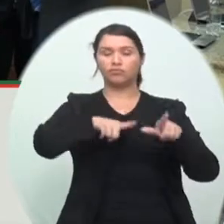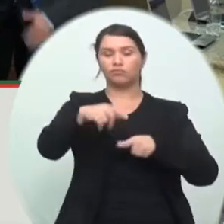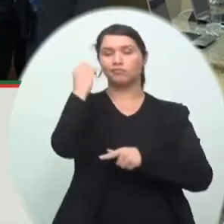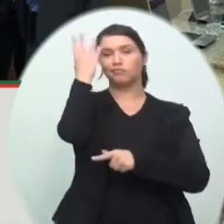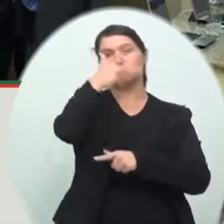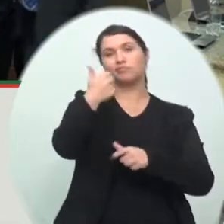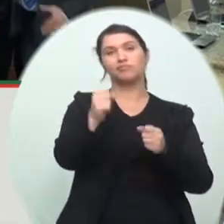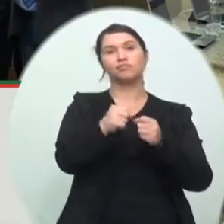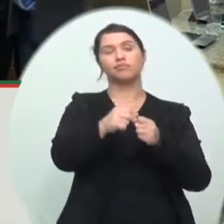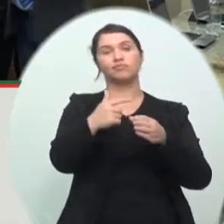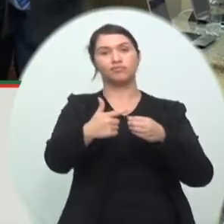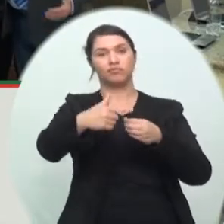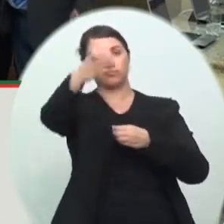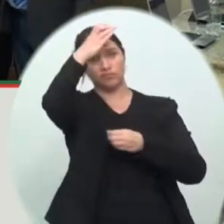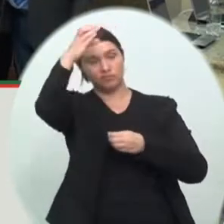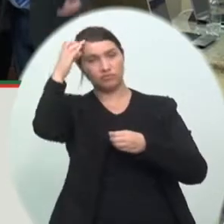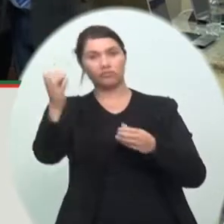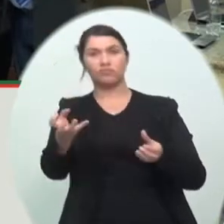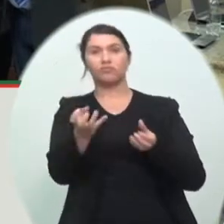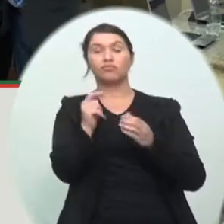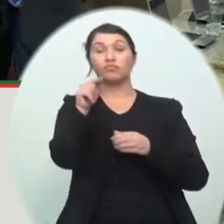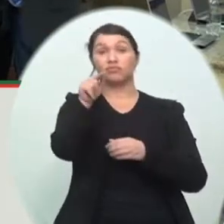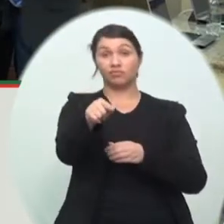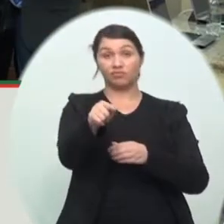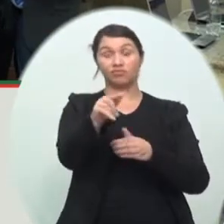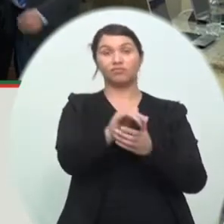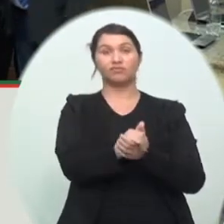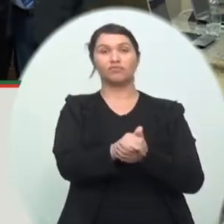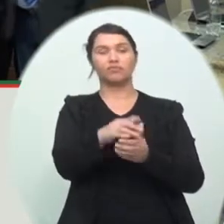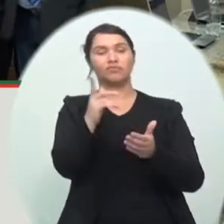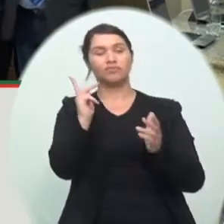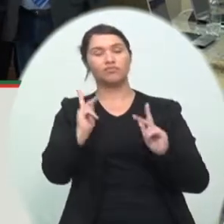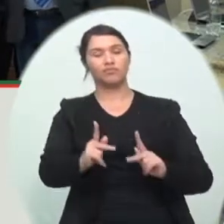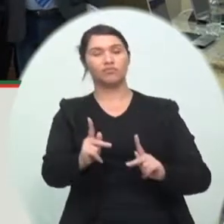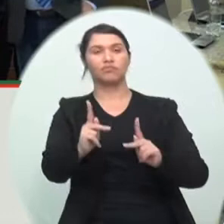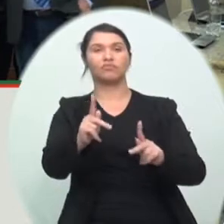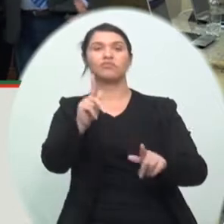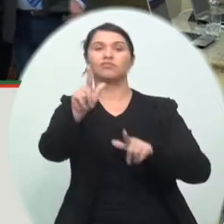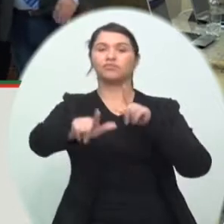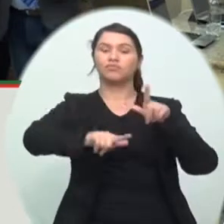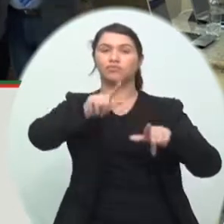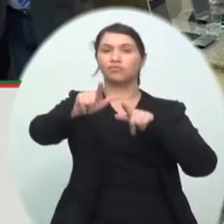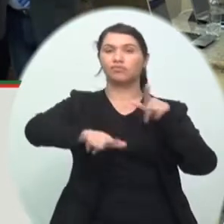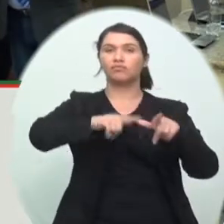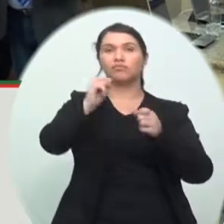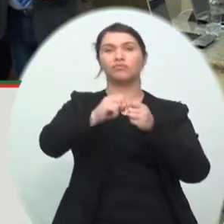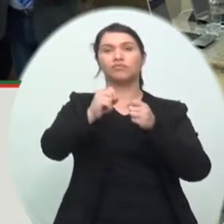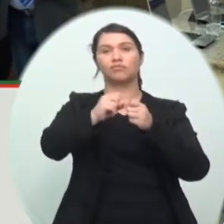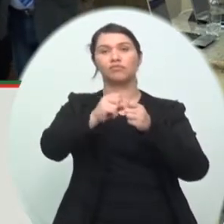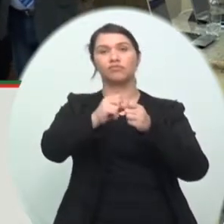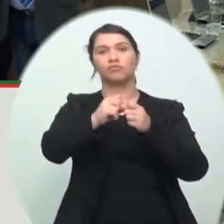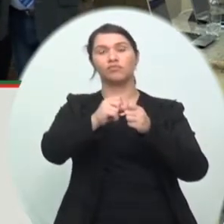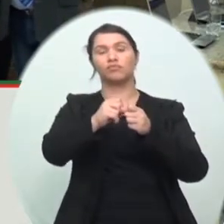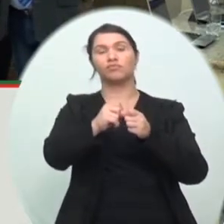siga esses bons exemplos, que os que vêm também possam trazer esses grandes ensinamentos na cidade de Criciúma, reduzindo